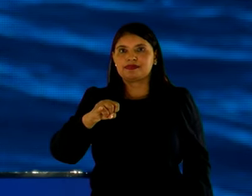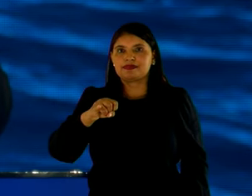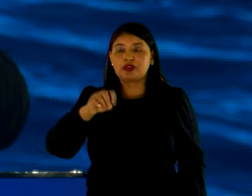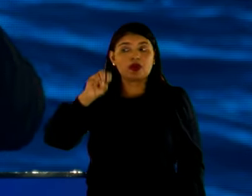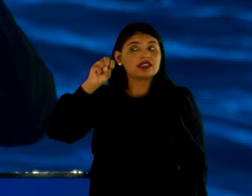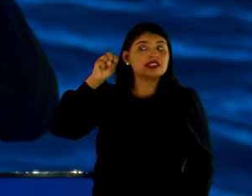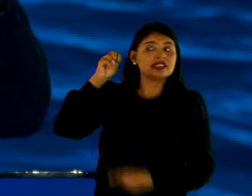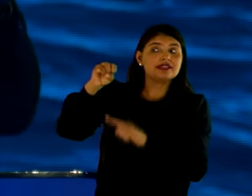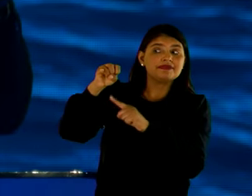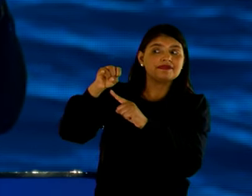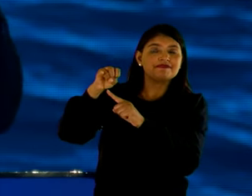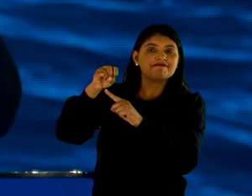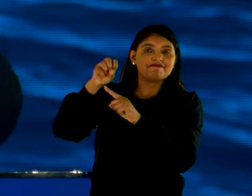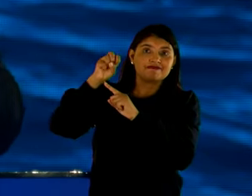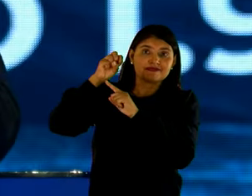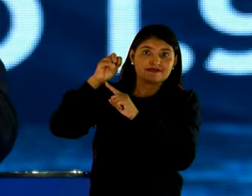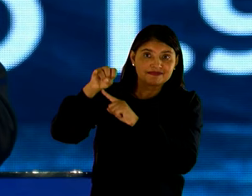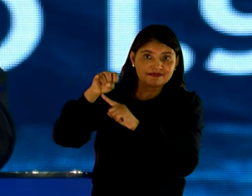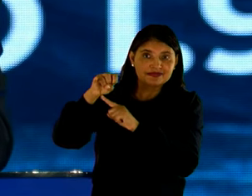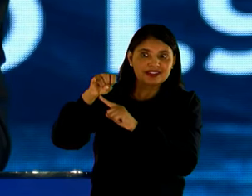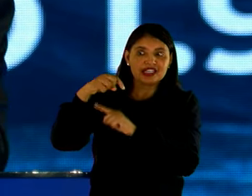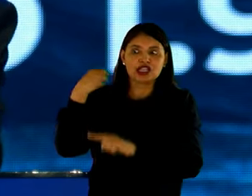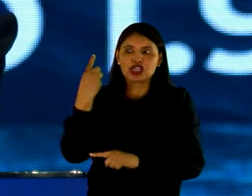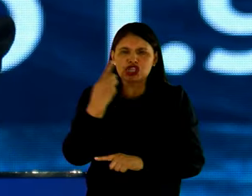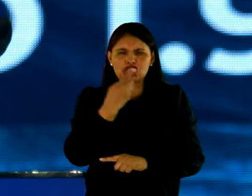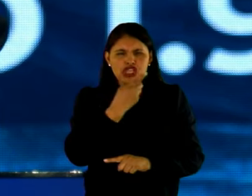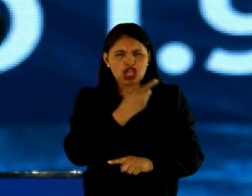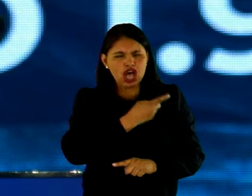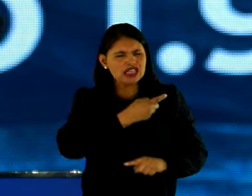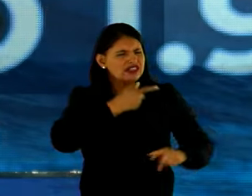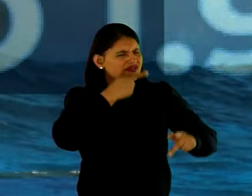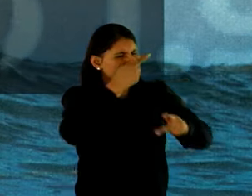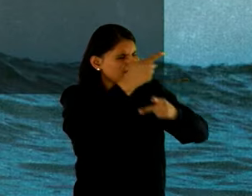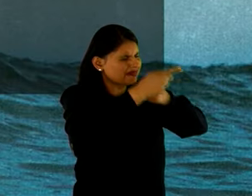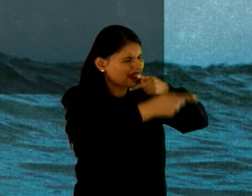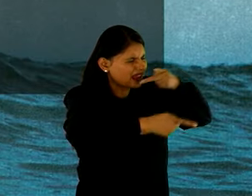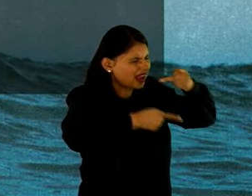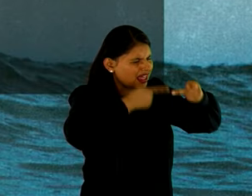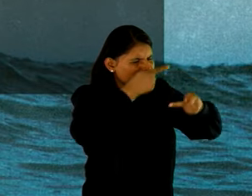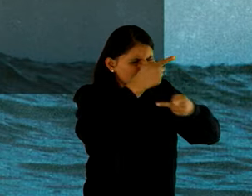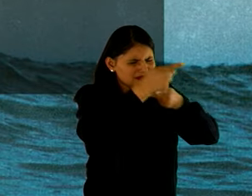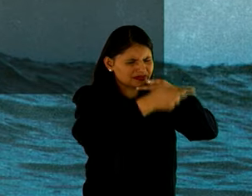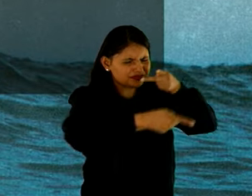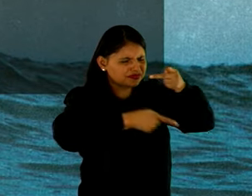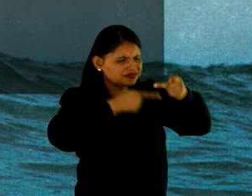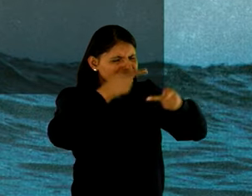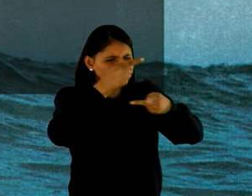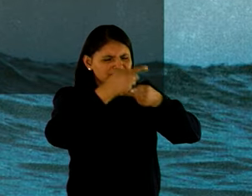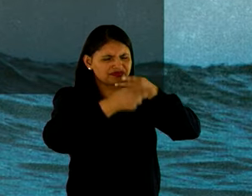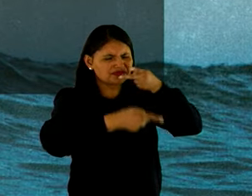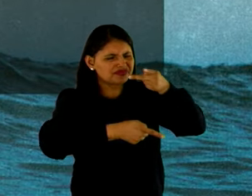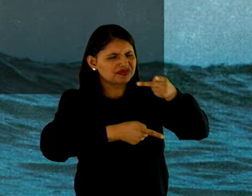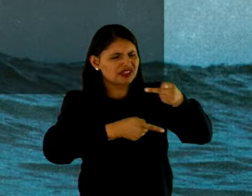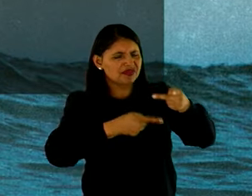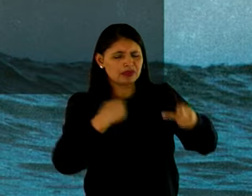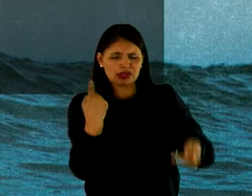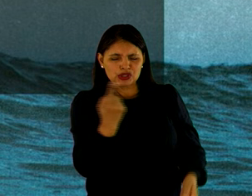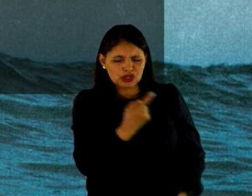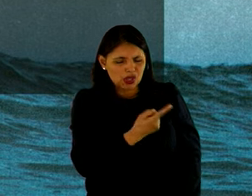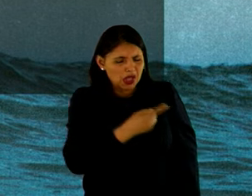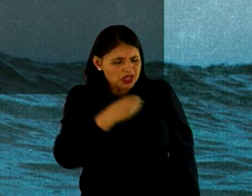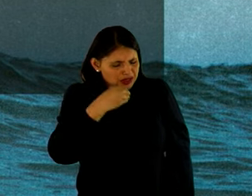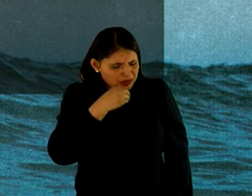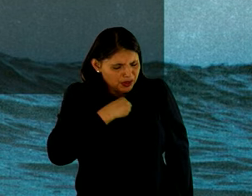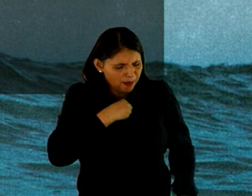condição, se confessarmos os nossos pecados, ele